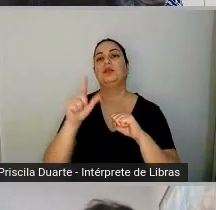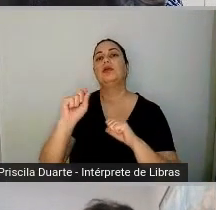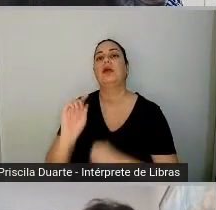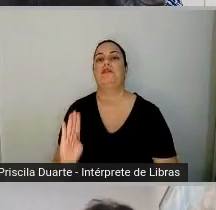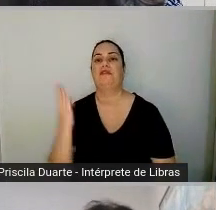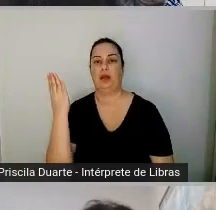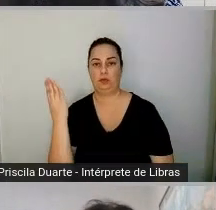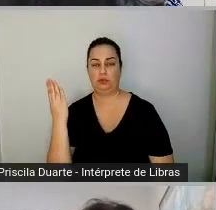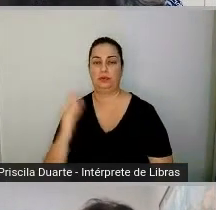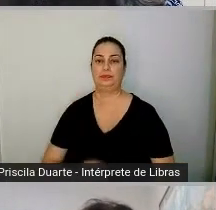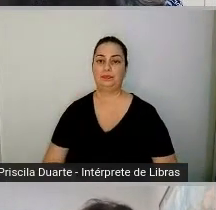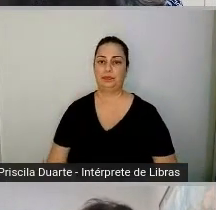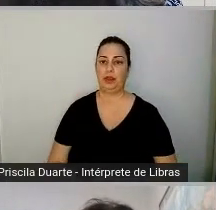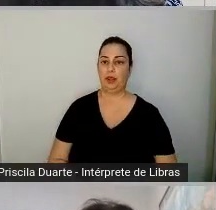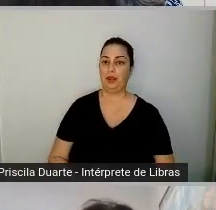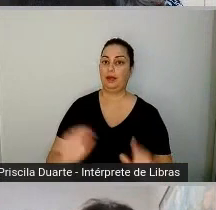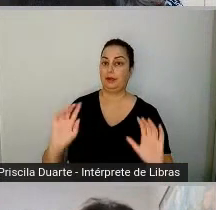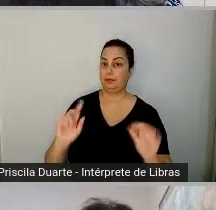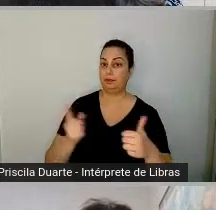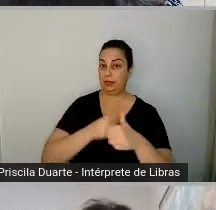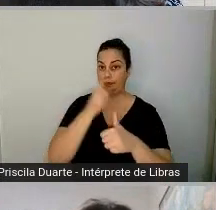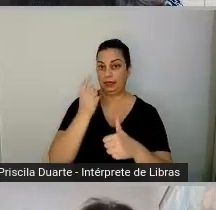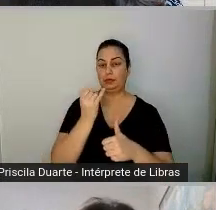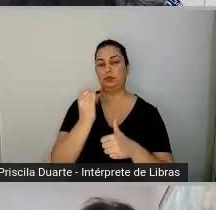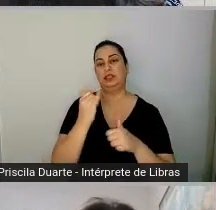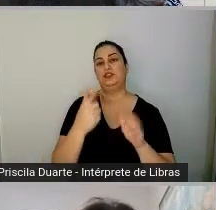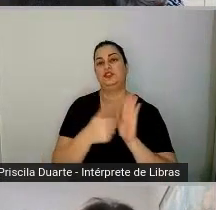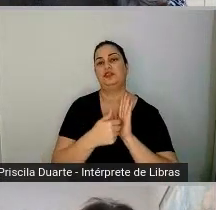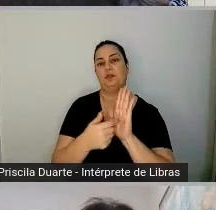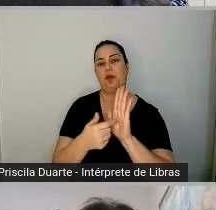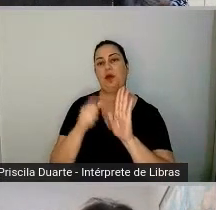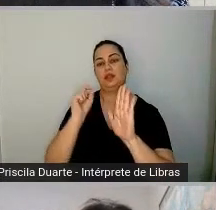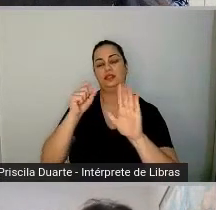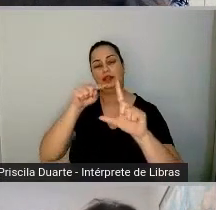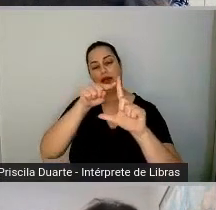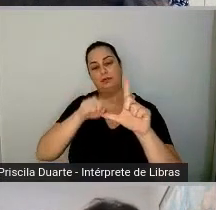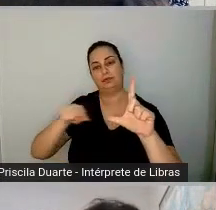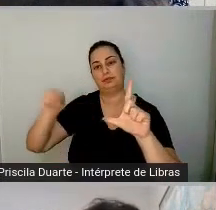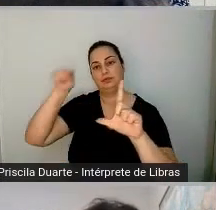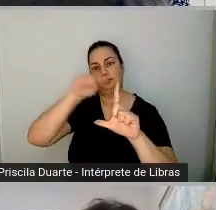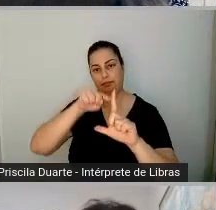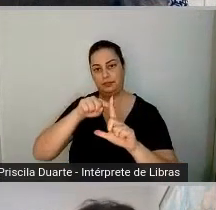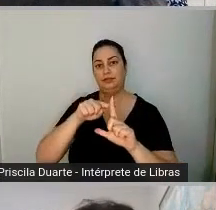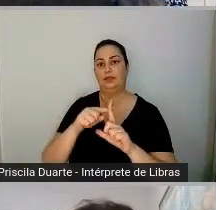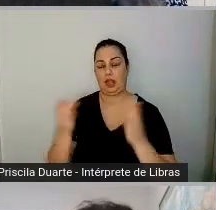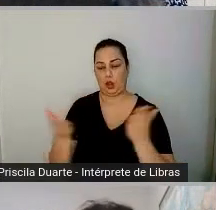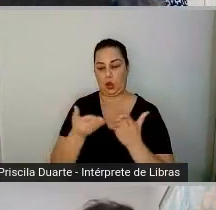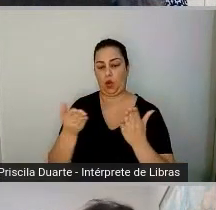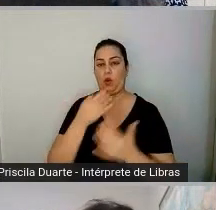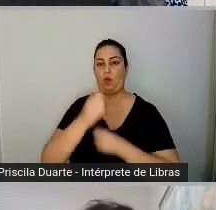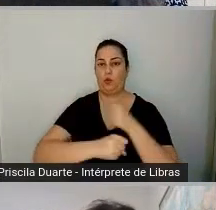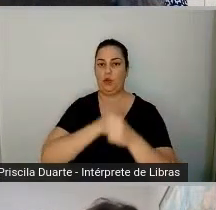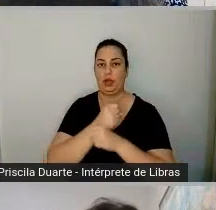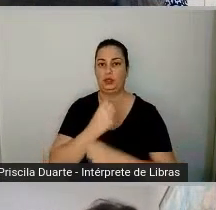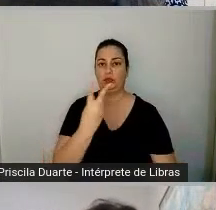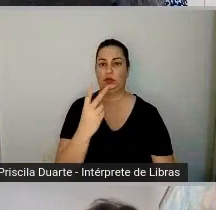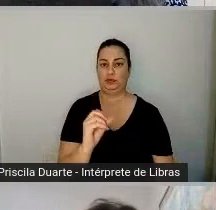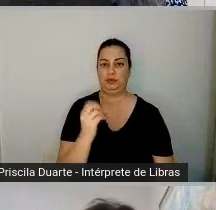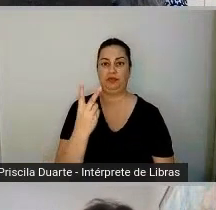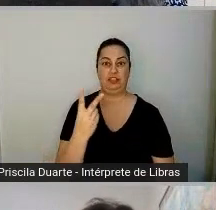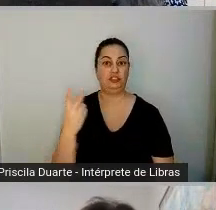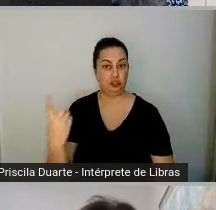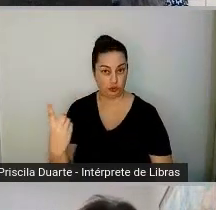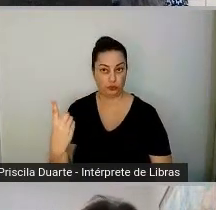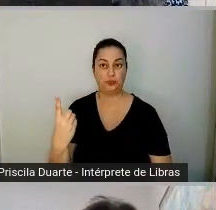gente apresenta, por exemplo, o gráfico de pizza projetado para 2021, né, que seria a projeção,